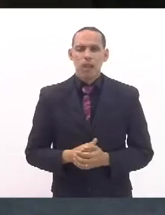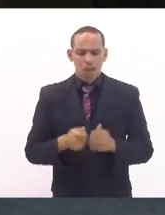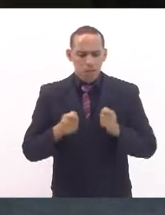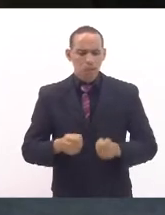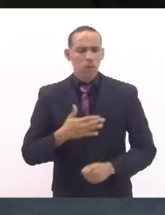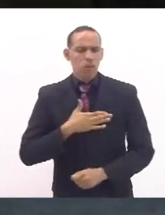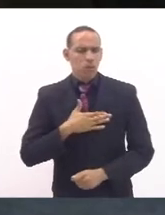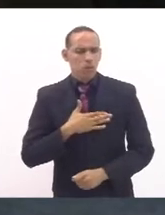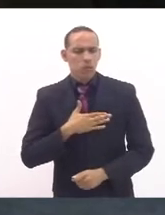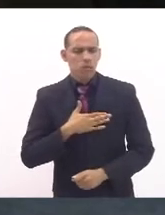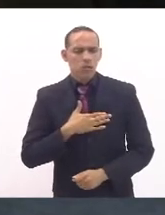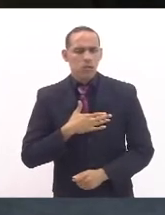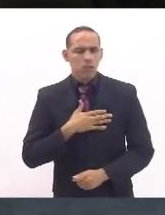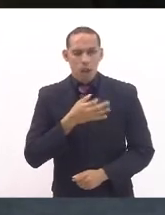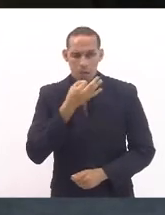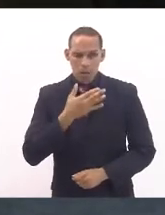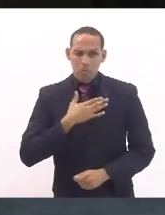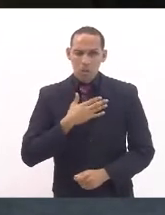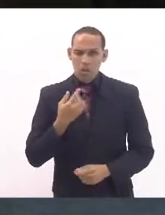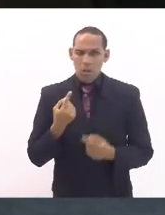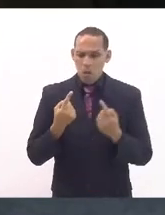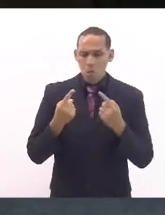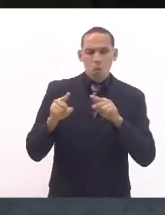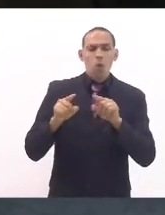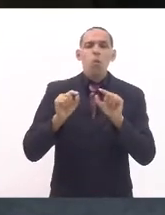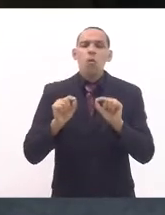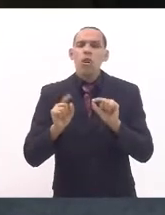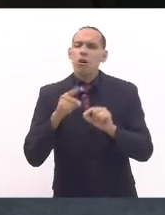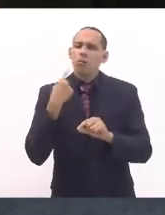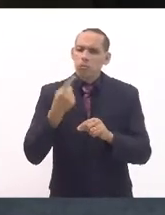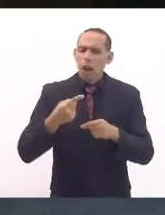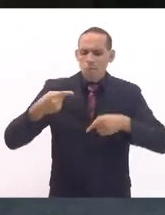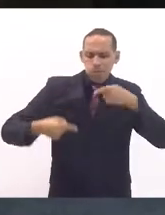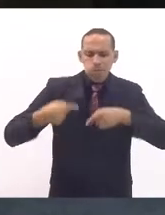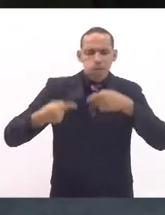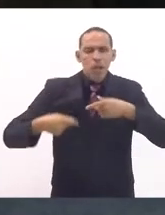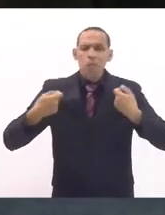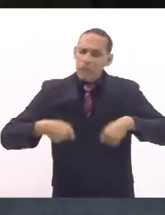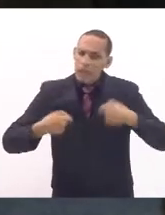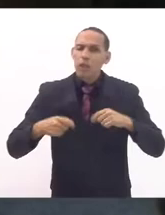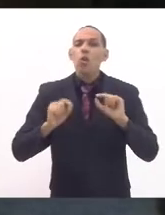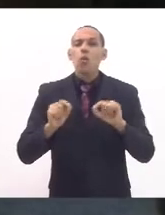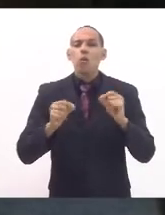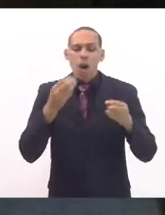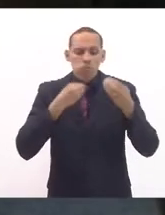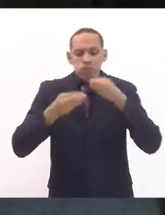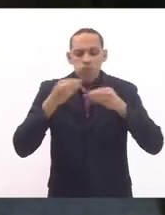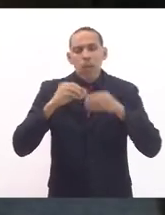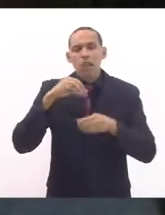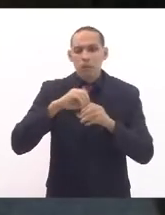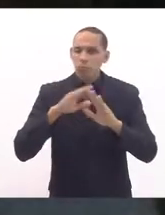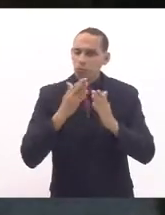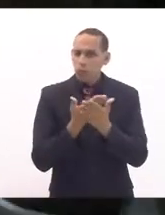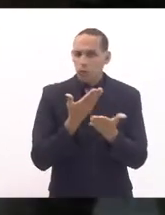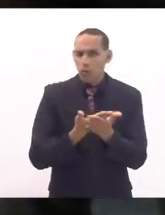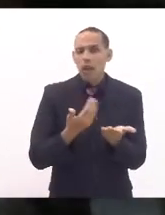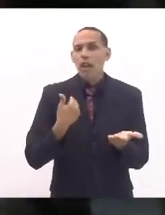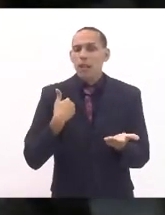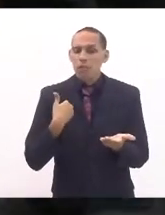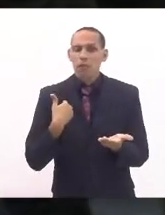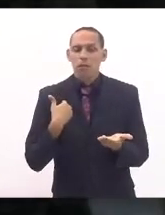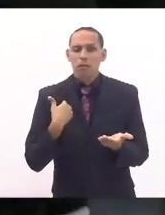até... contrário, acho que a gente tem que debater sim essa questão de alimentos nas escolas. Eu